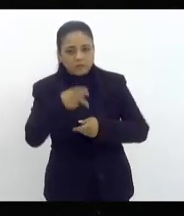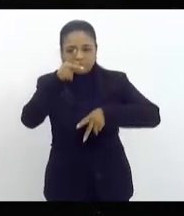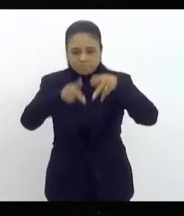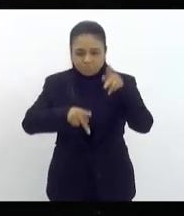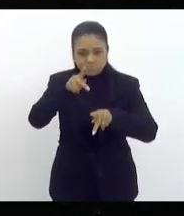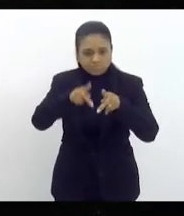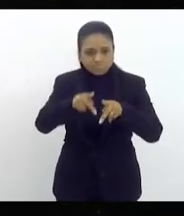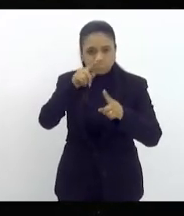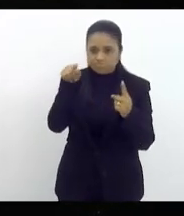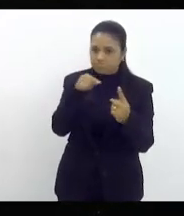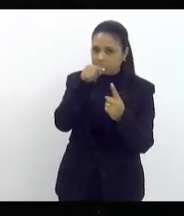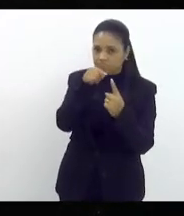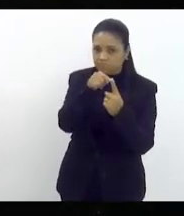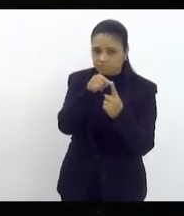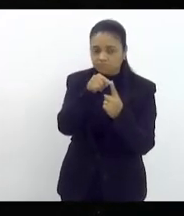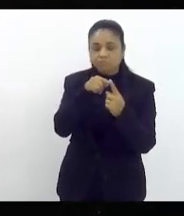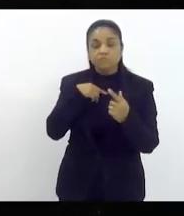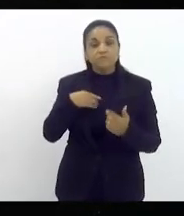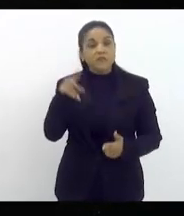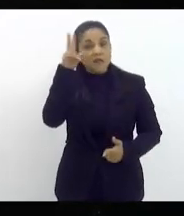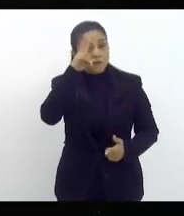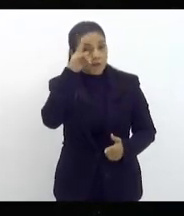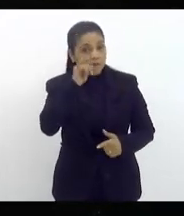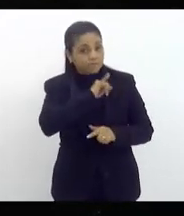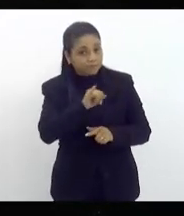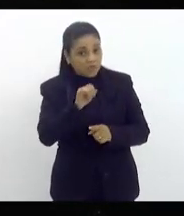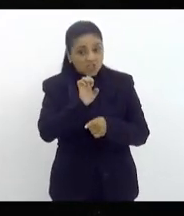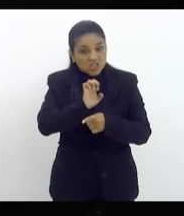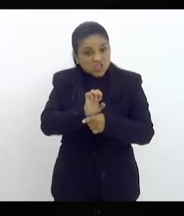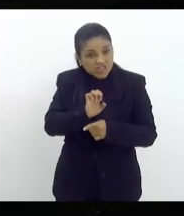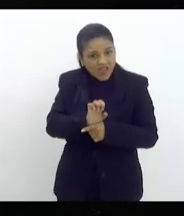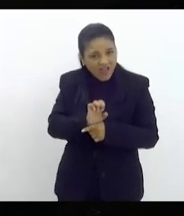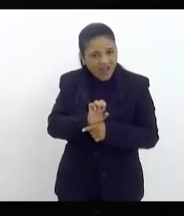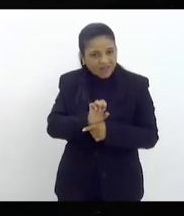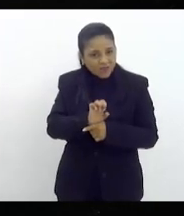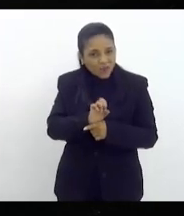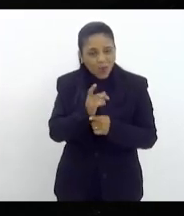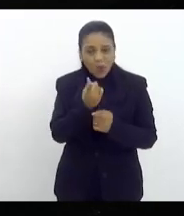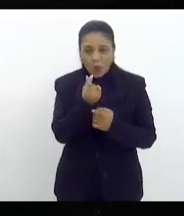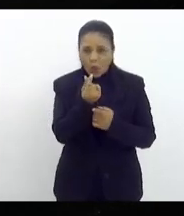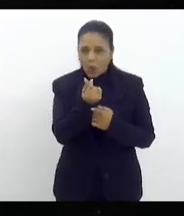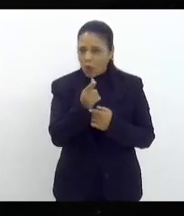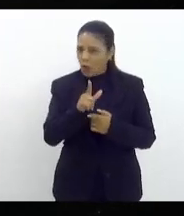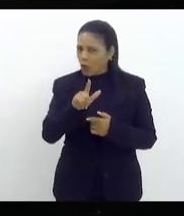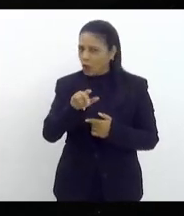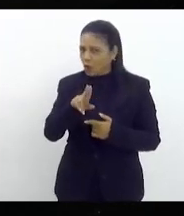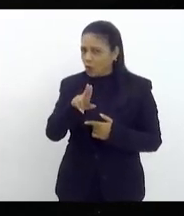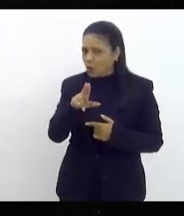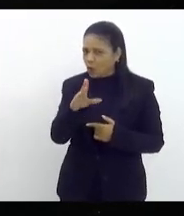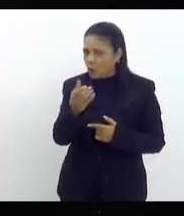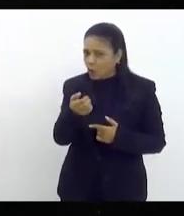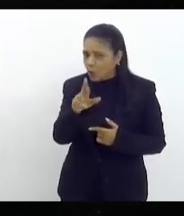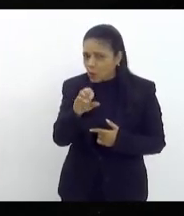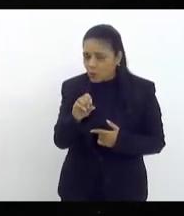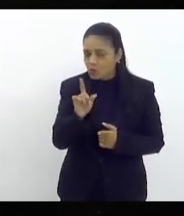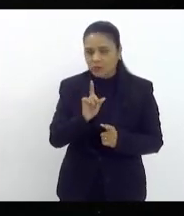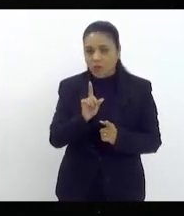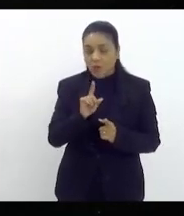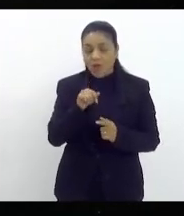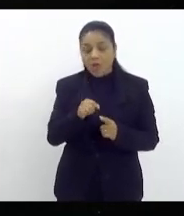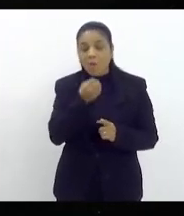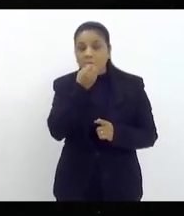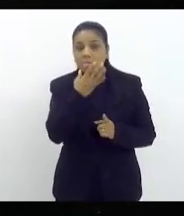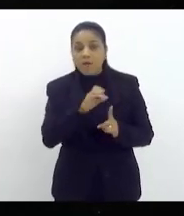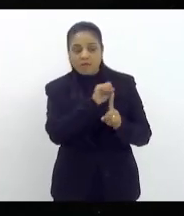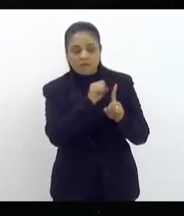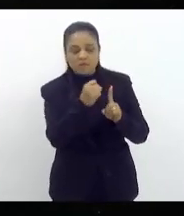fluminense, sempre lembrando que o Estado não é para ter lucro. O lucro do Estado é o bem-estar social da